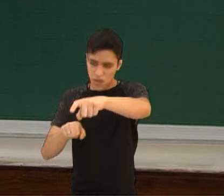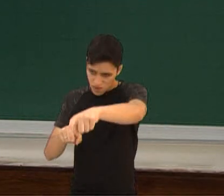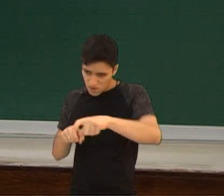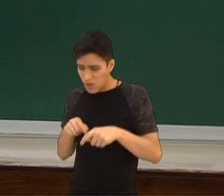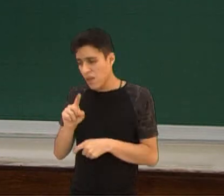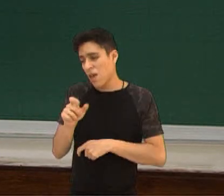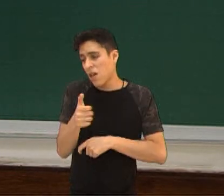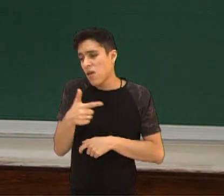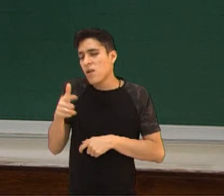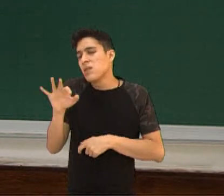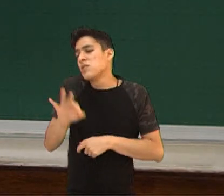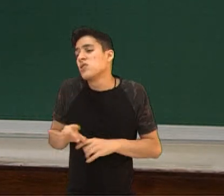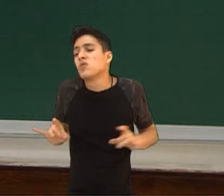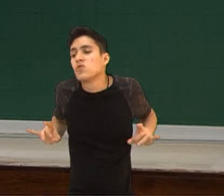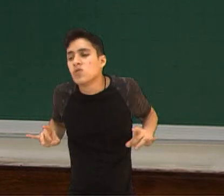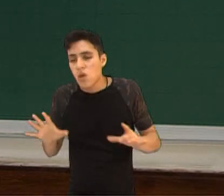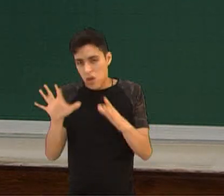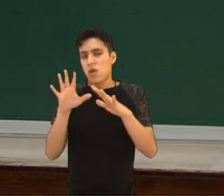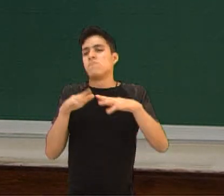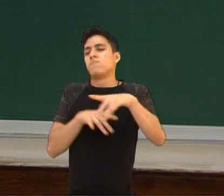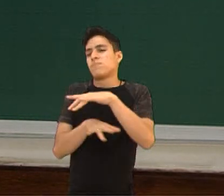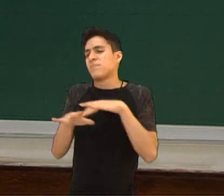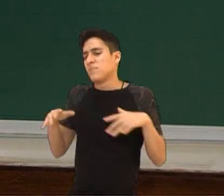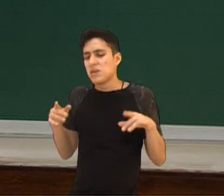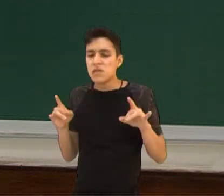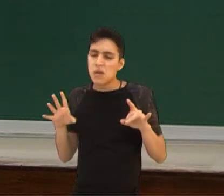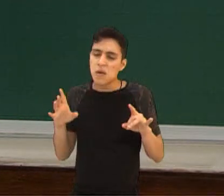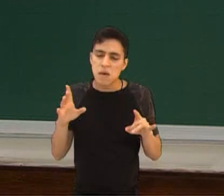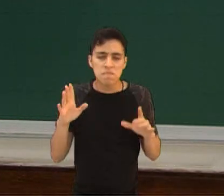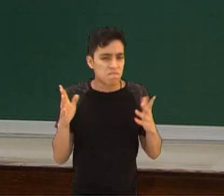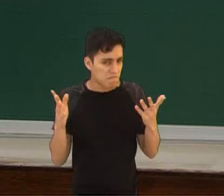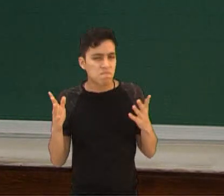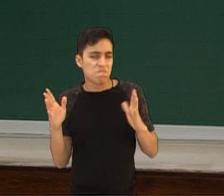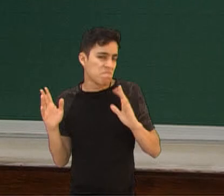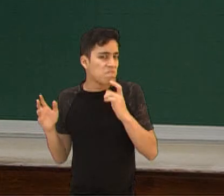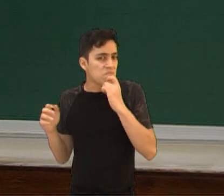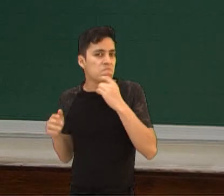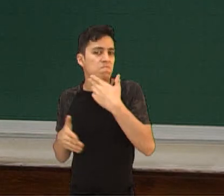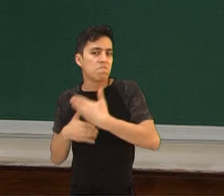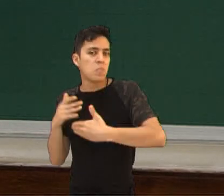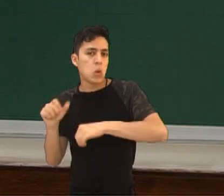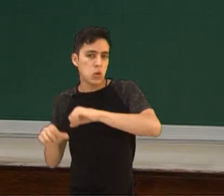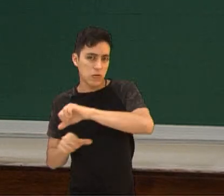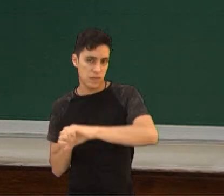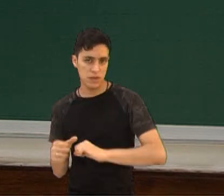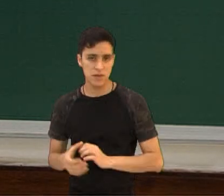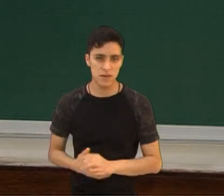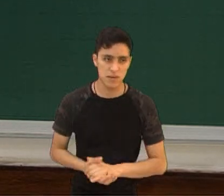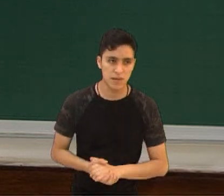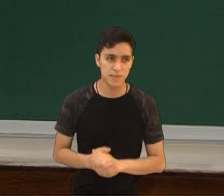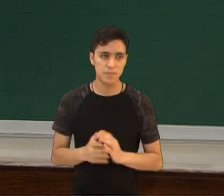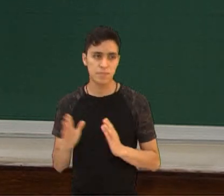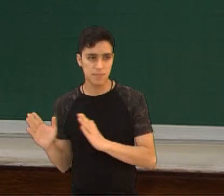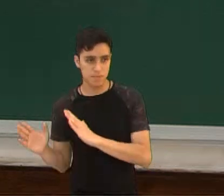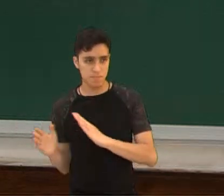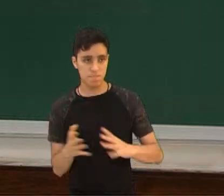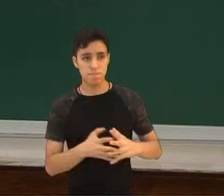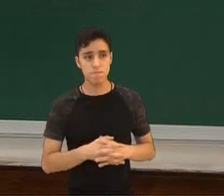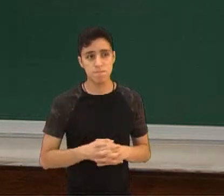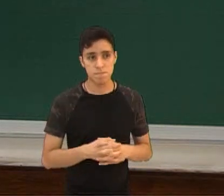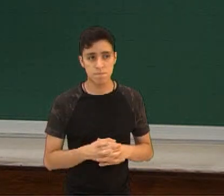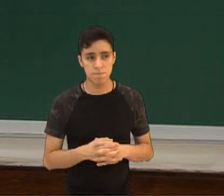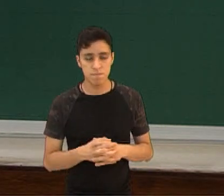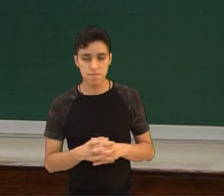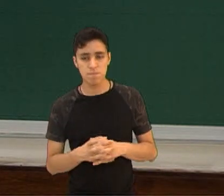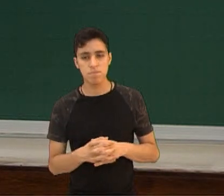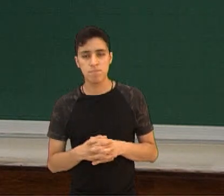de 12%, alguns aglomerados urbanos, mas isso está se modificando. Mesmo com essa,